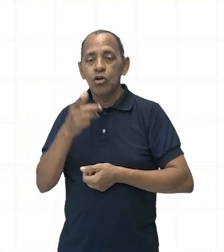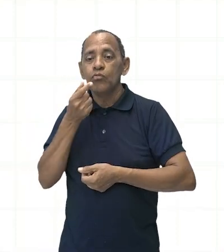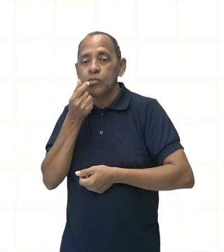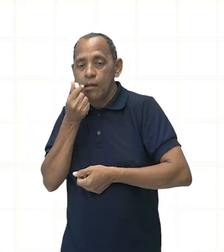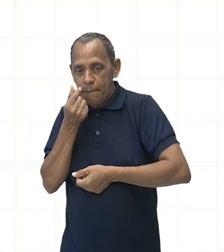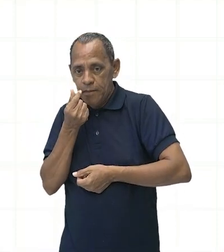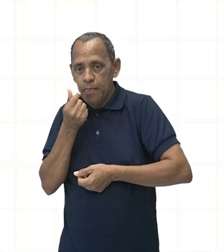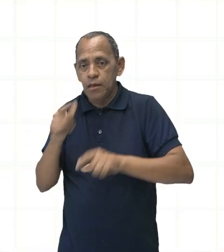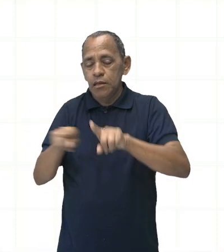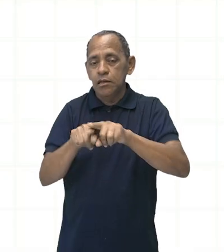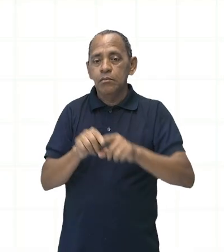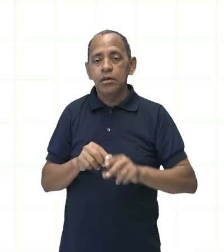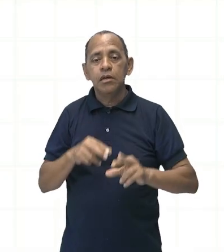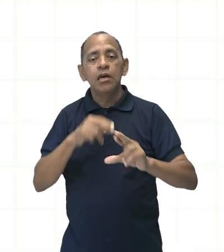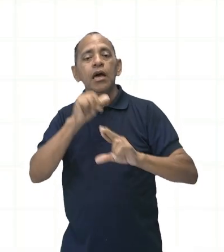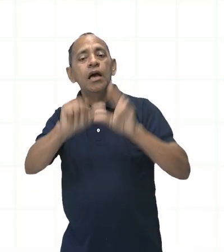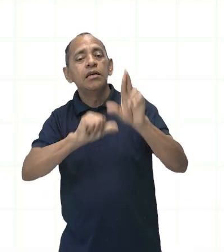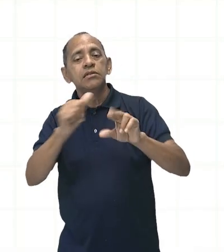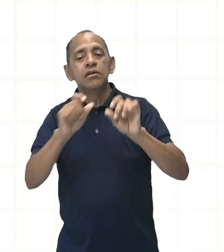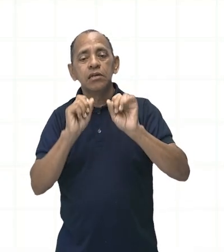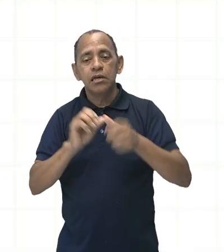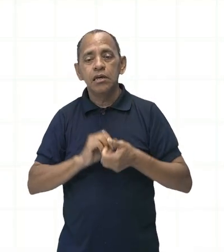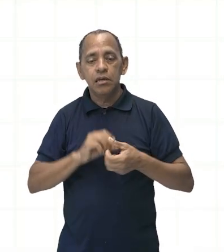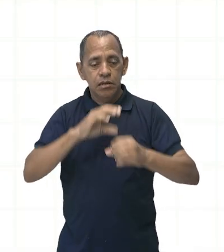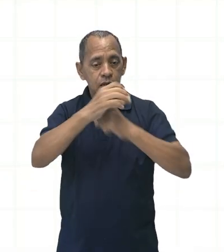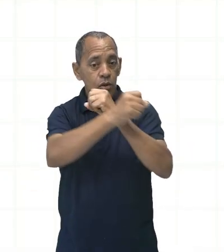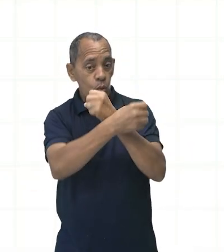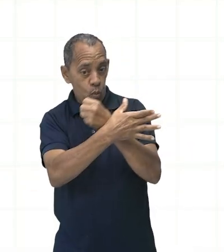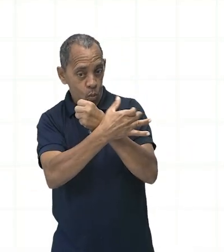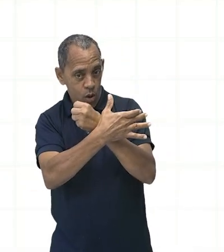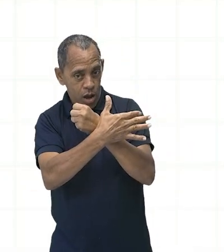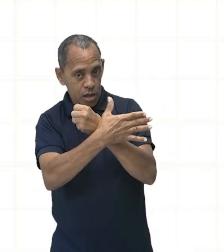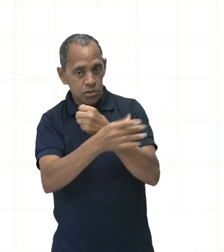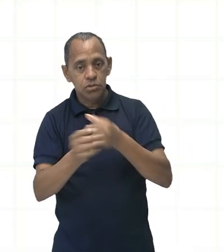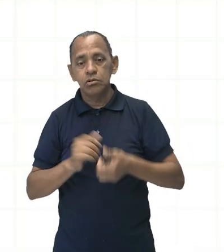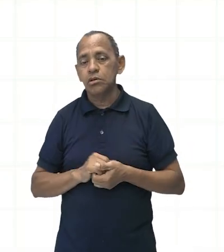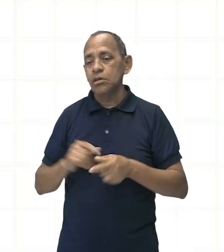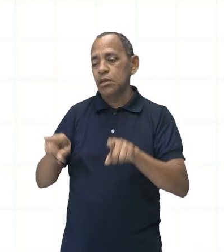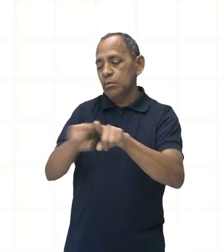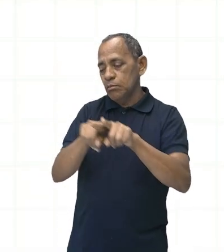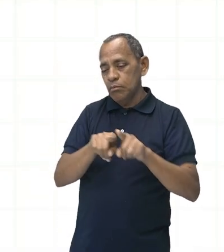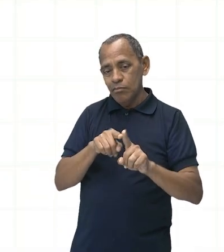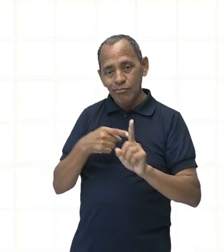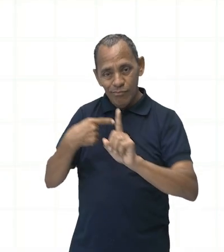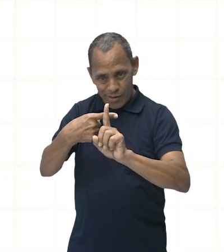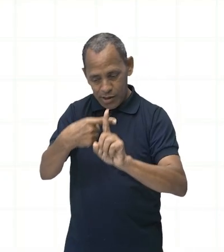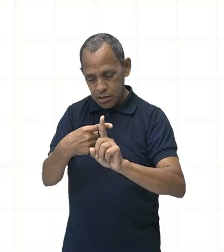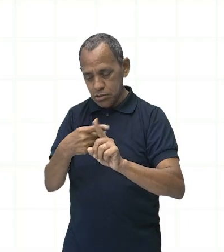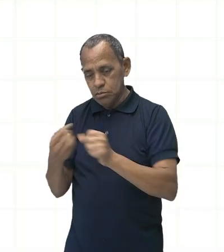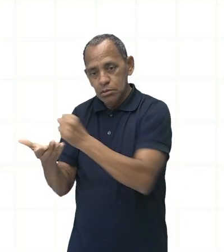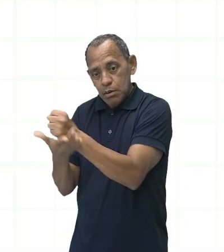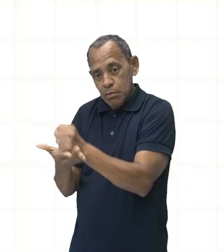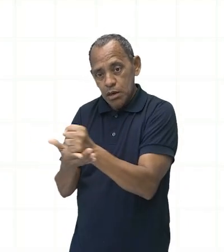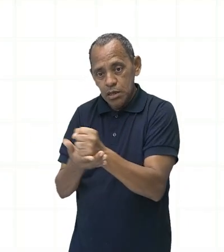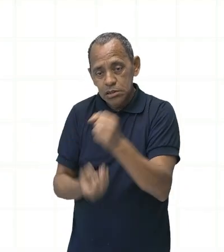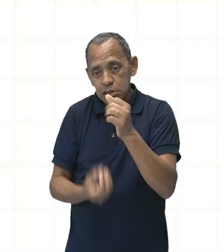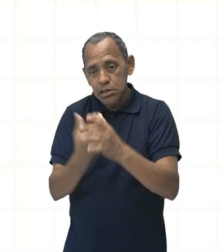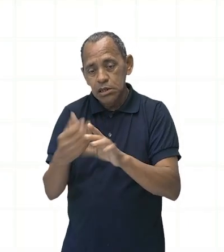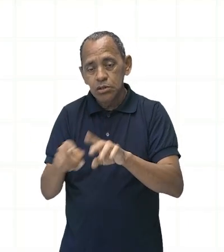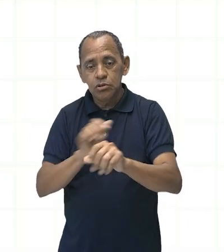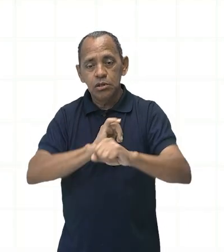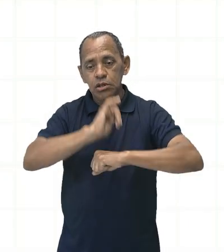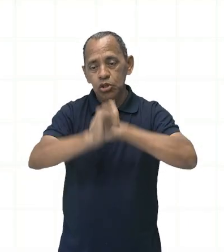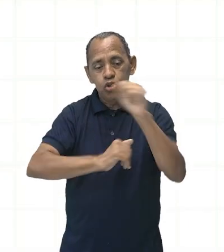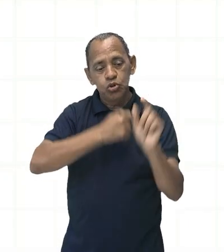resultado da reação entre um ácido e uma base, formando